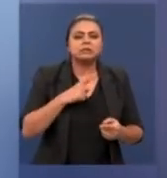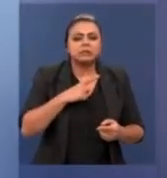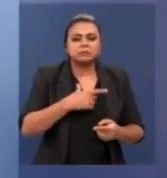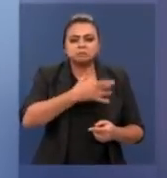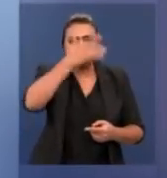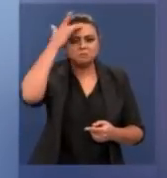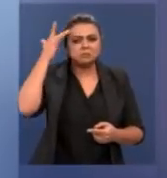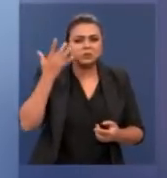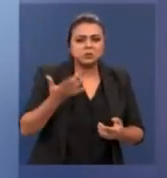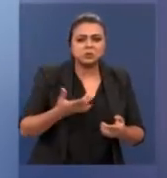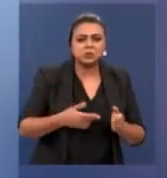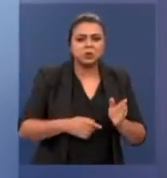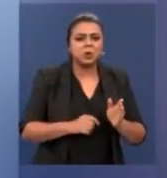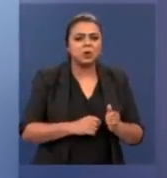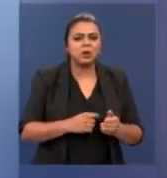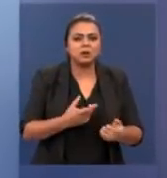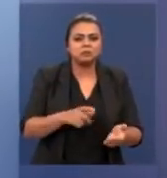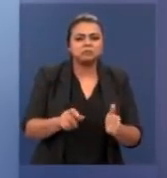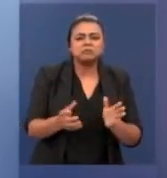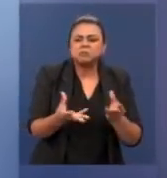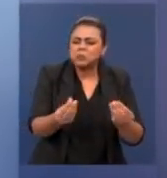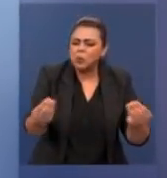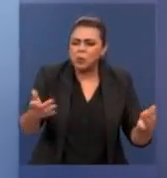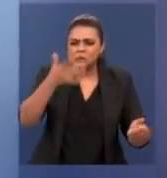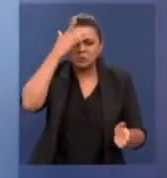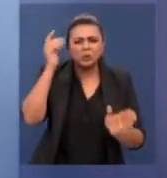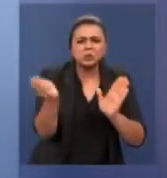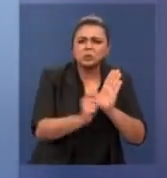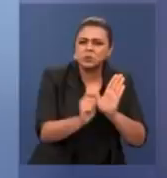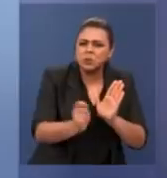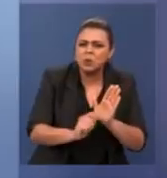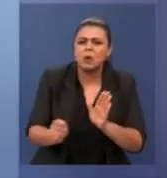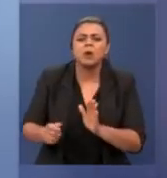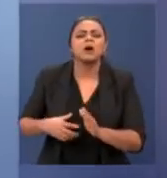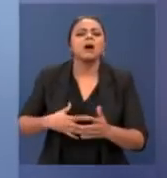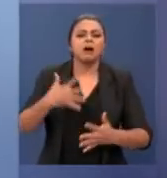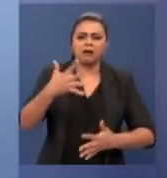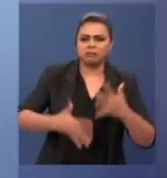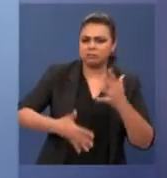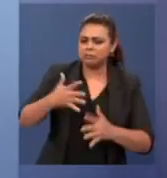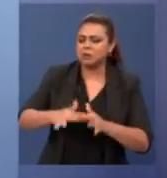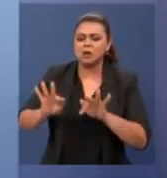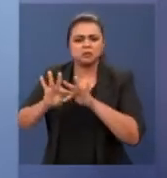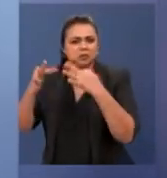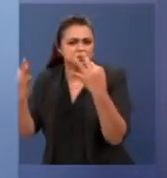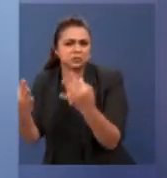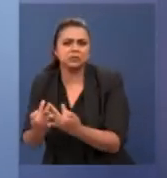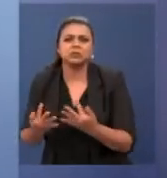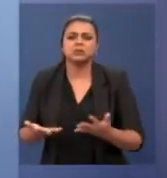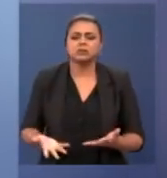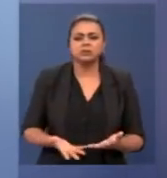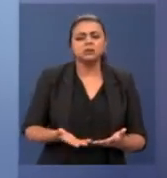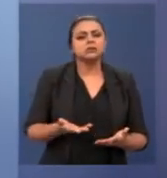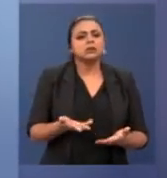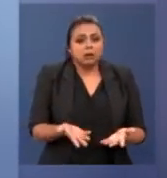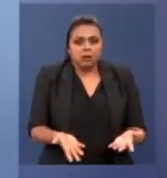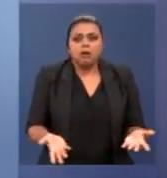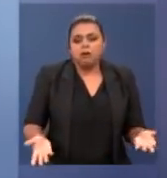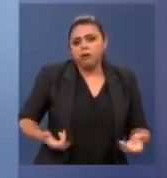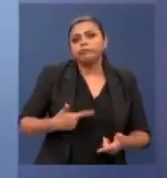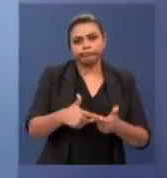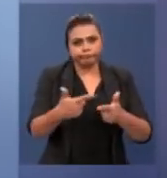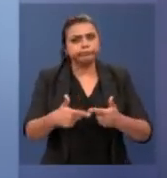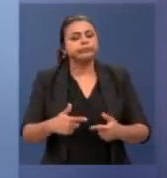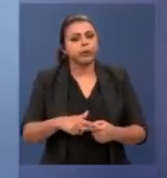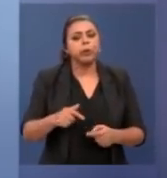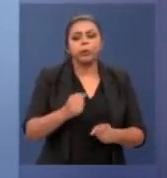que têm dependência química isso atrapalha essas pessoas e atrapalha suas famílias isso é um problema